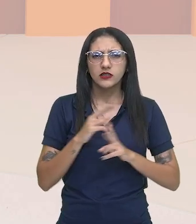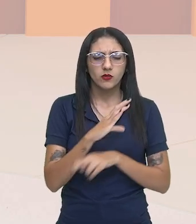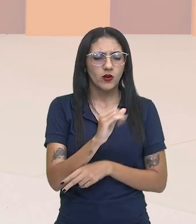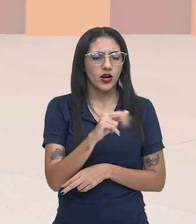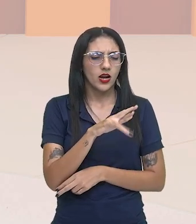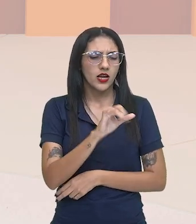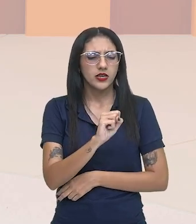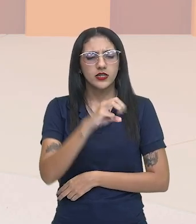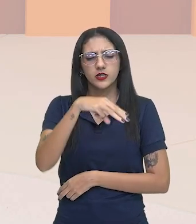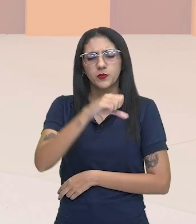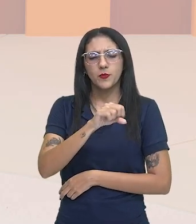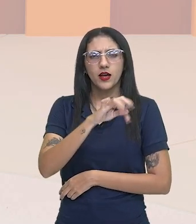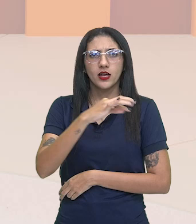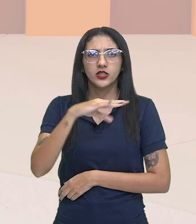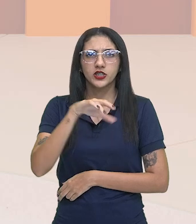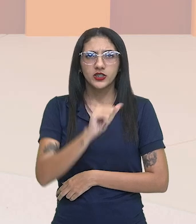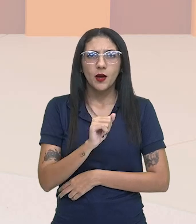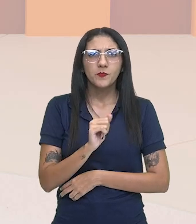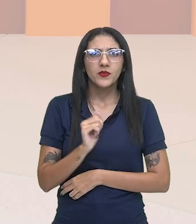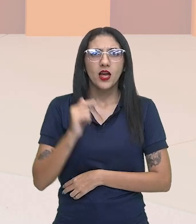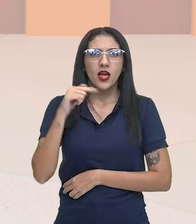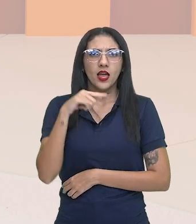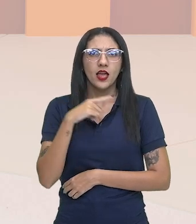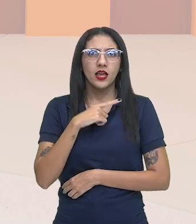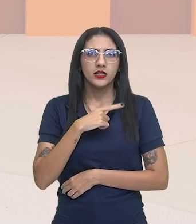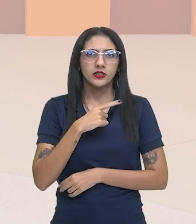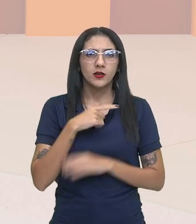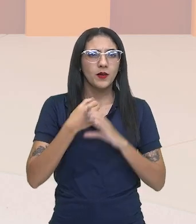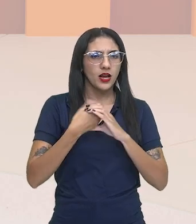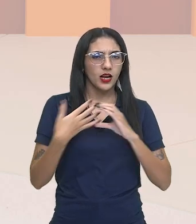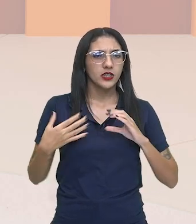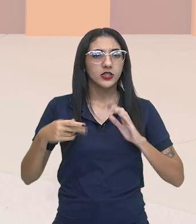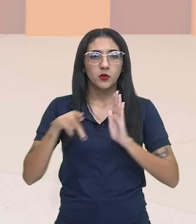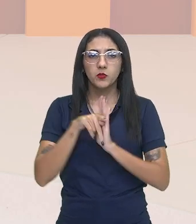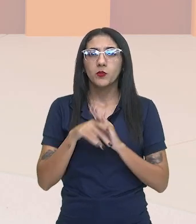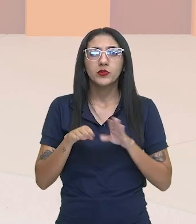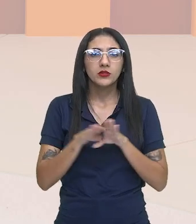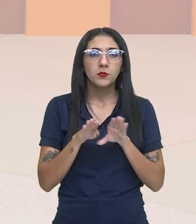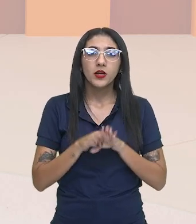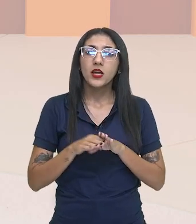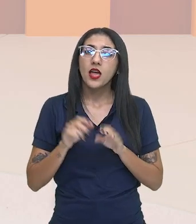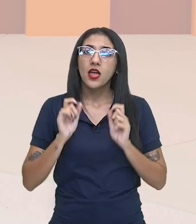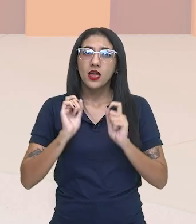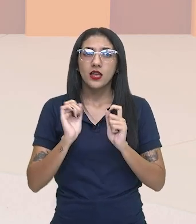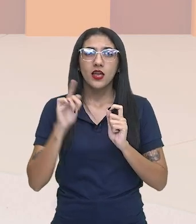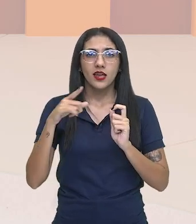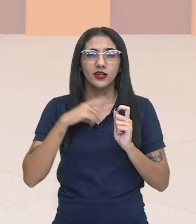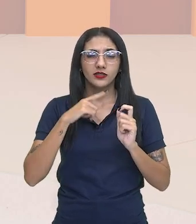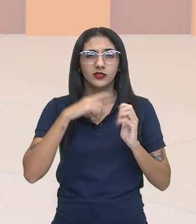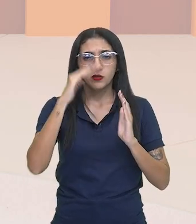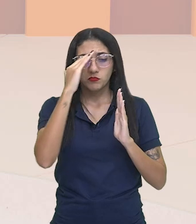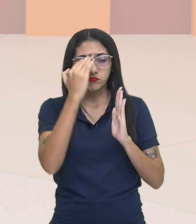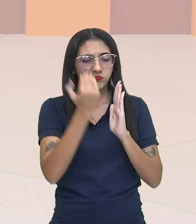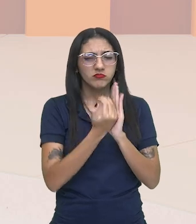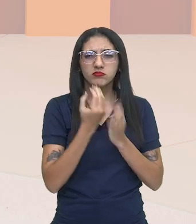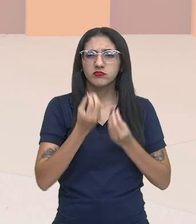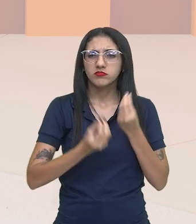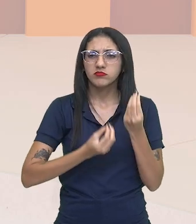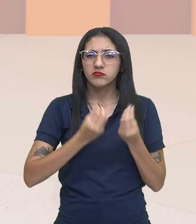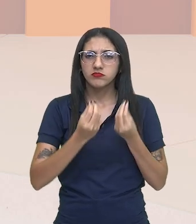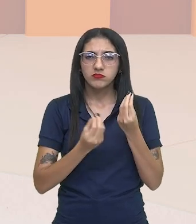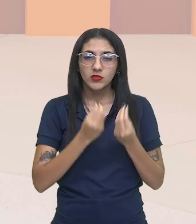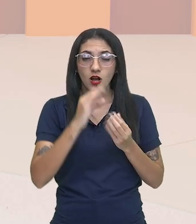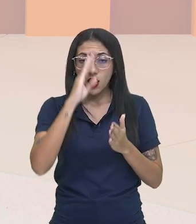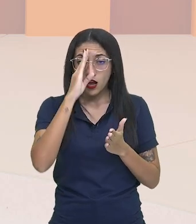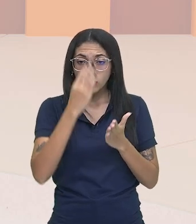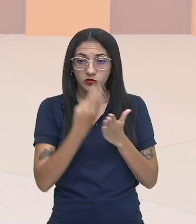né? A dominação carismática. Nessa forma de dominação, a obediência se sustenta pela crença dos subordinados